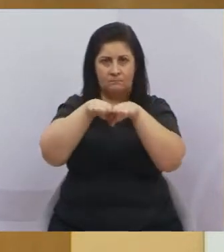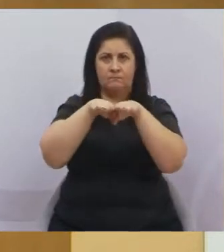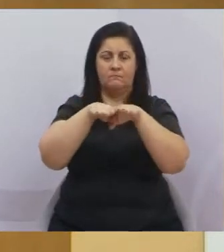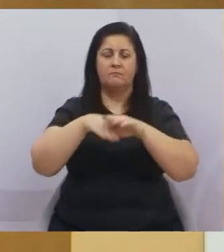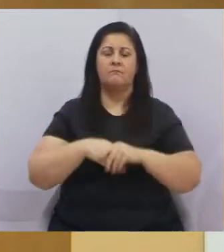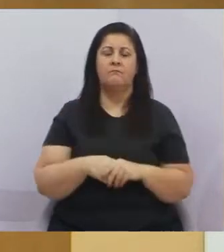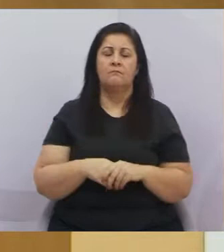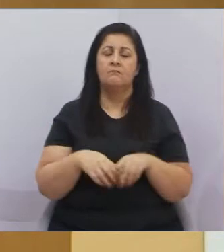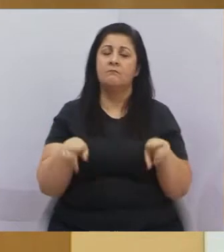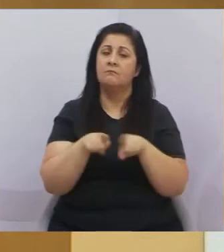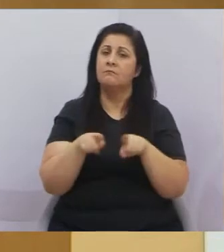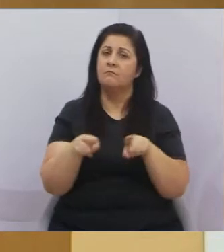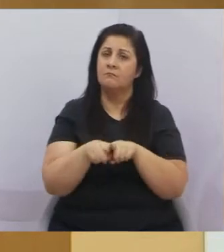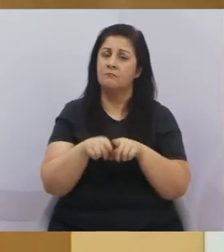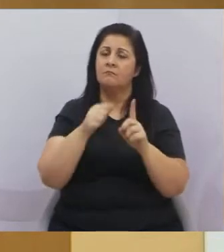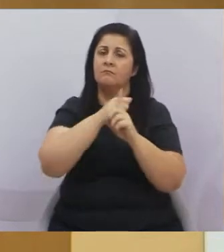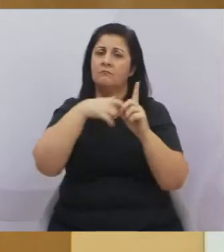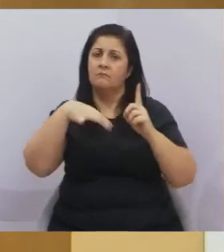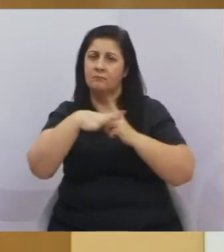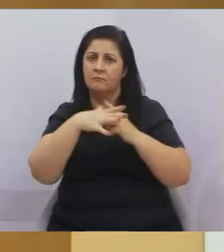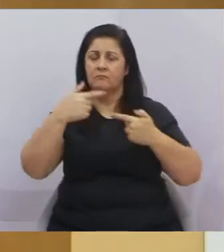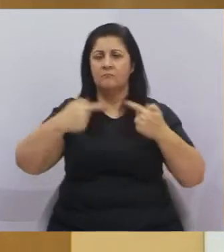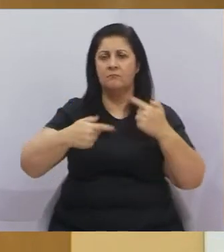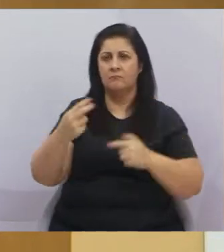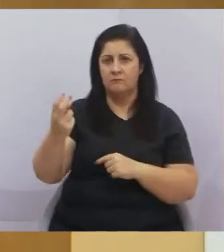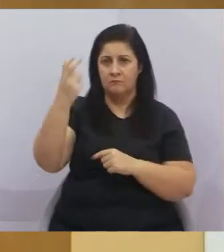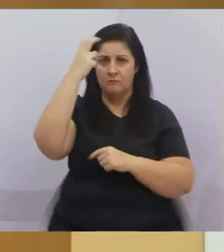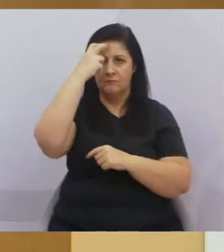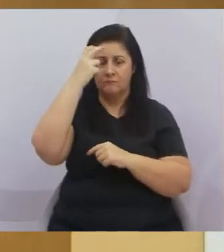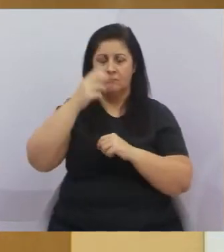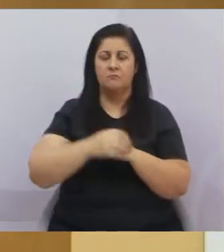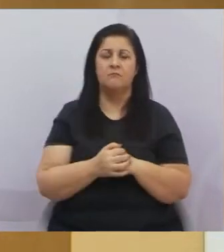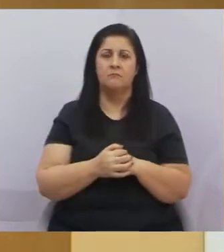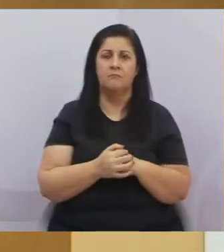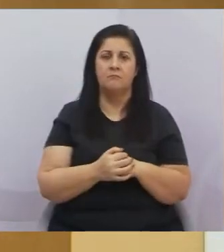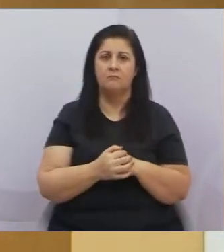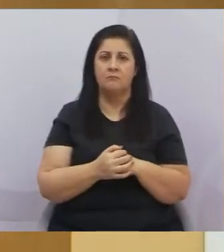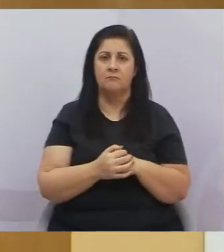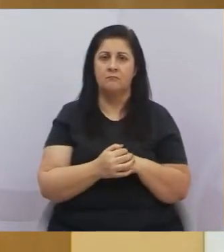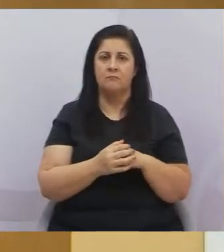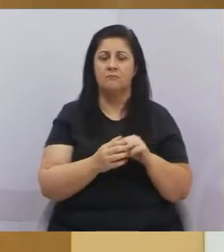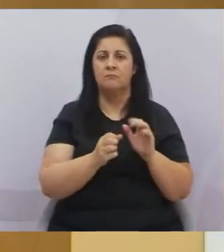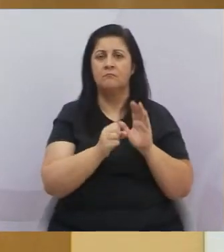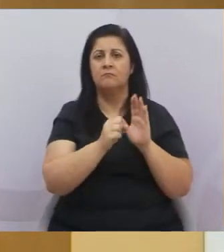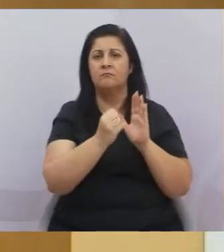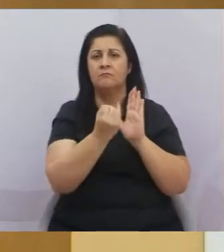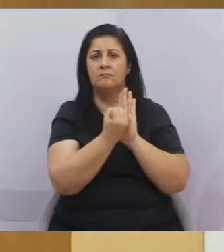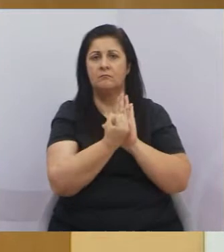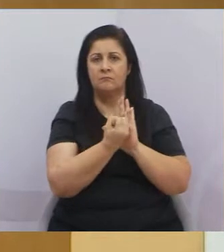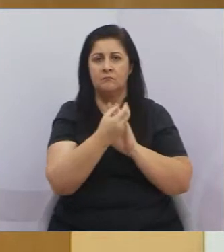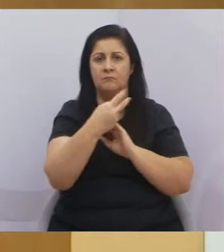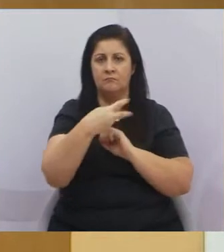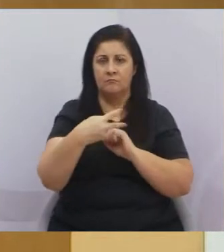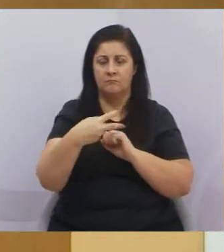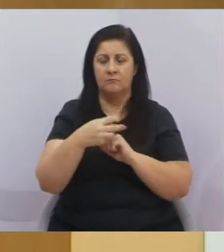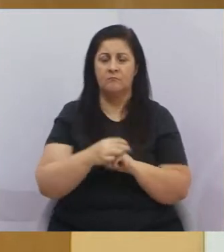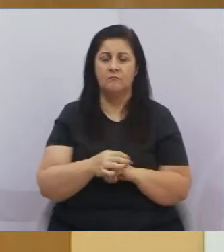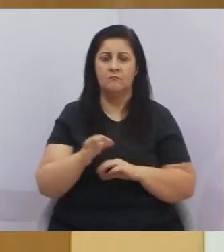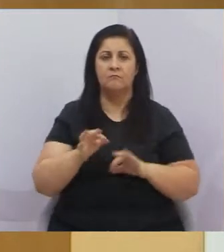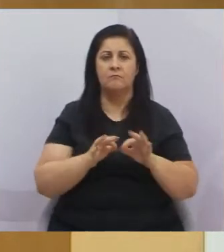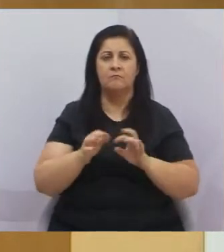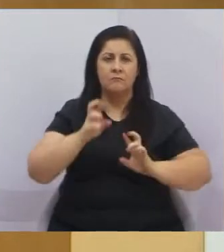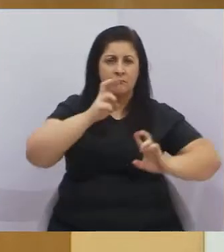aspecto econômico, financeiro, social, político e cultural. Inciso 2º. Propor estratégia de acompanhamento, avaliação